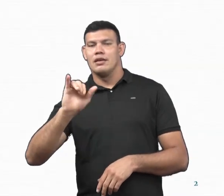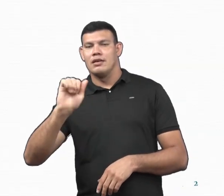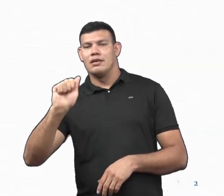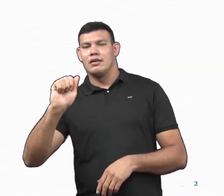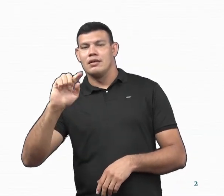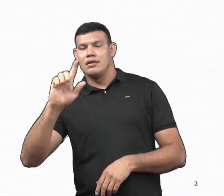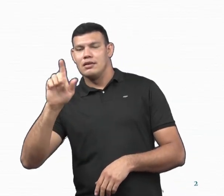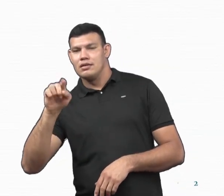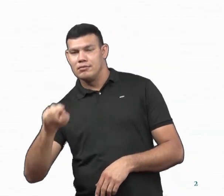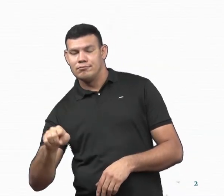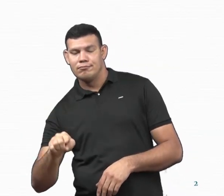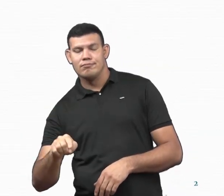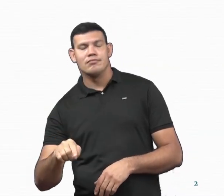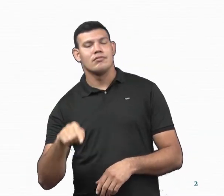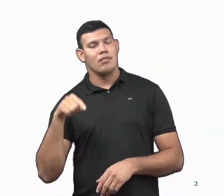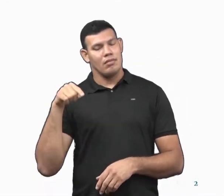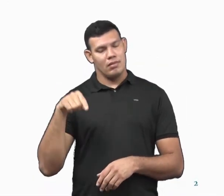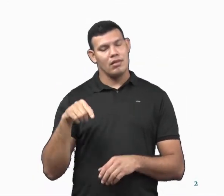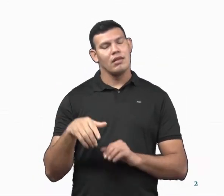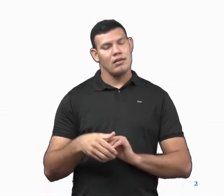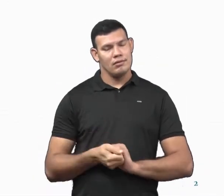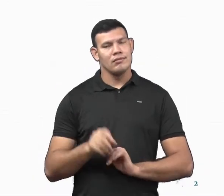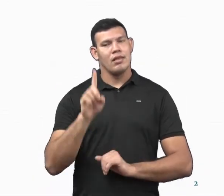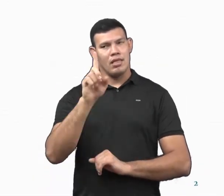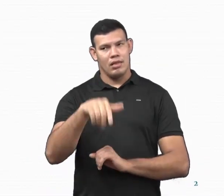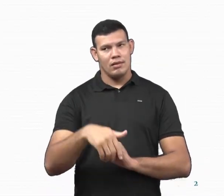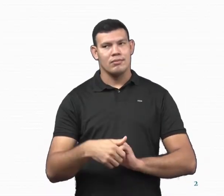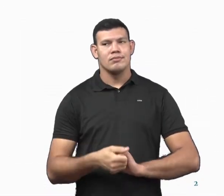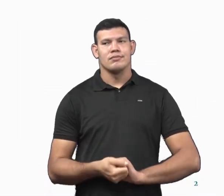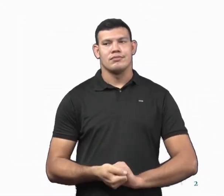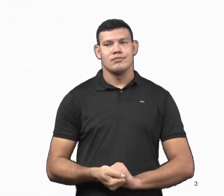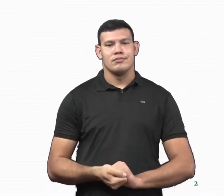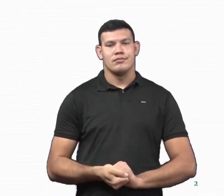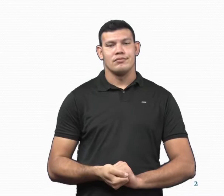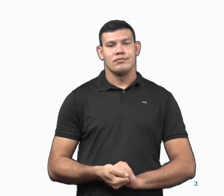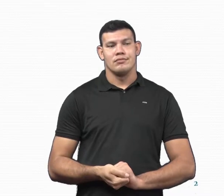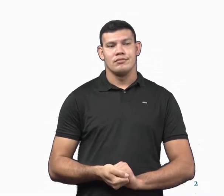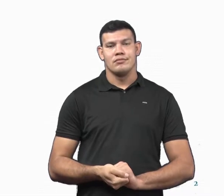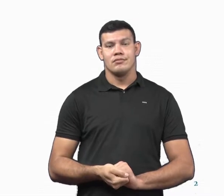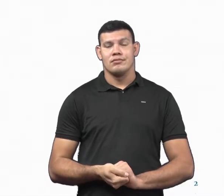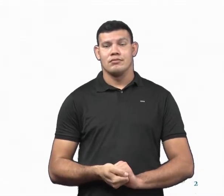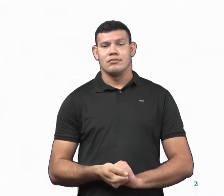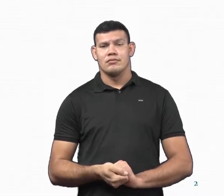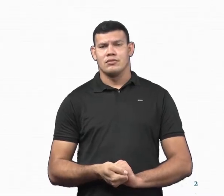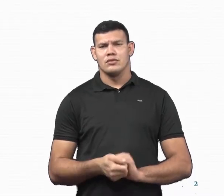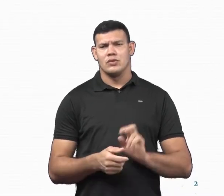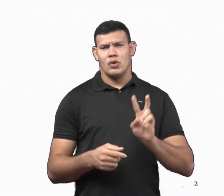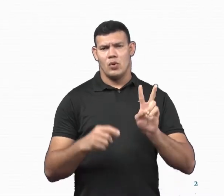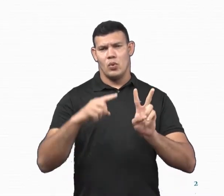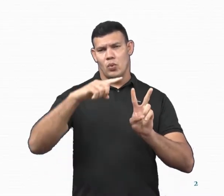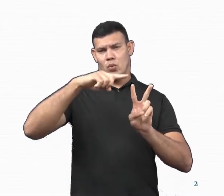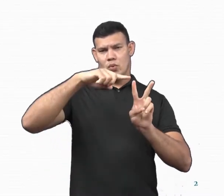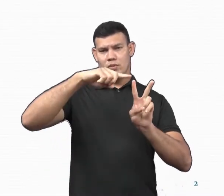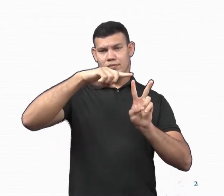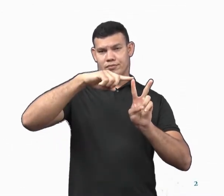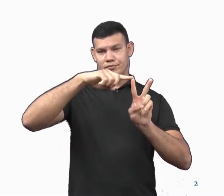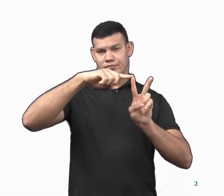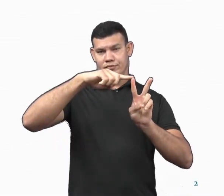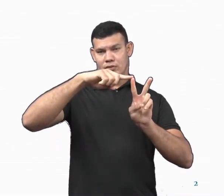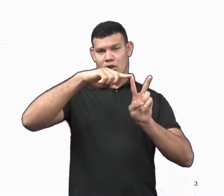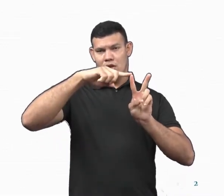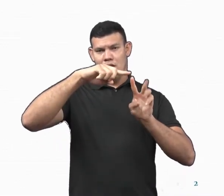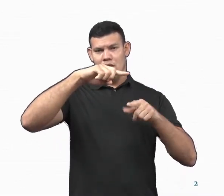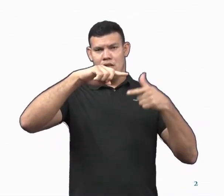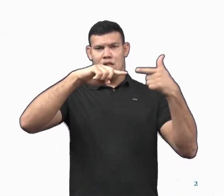de 25 é igual a 5. O quadrado é por causa do 2, tá? Se fosse um 3,